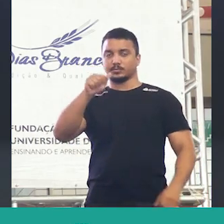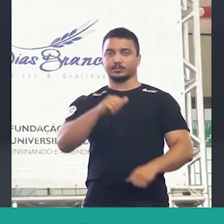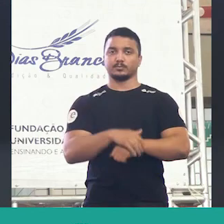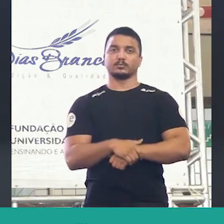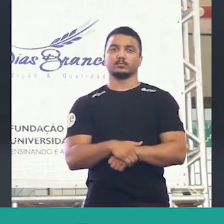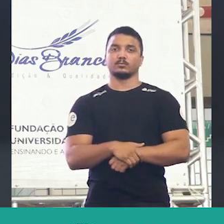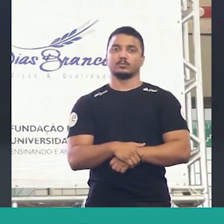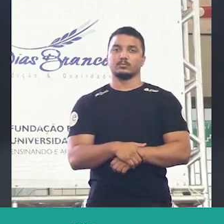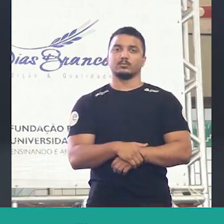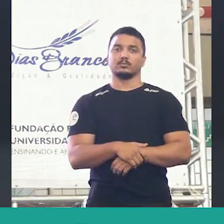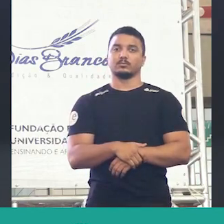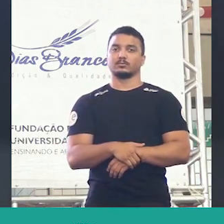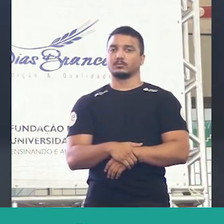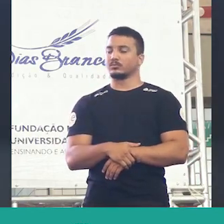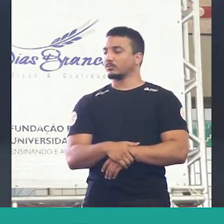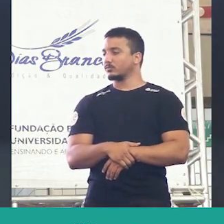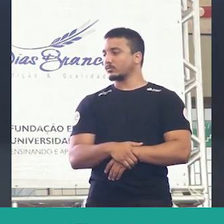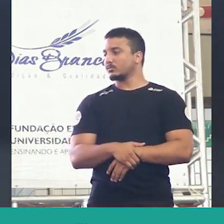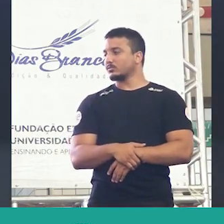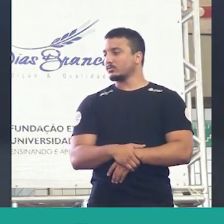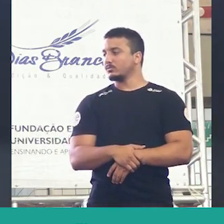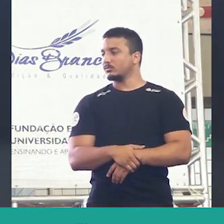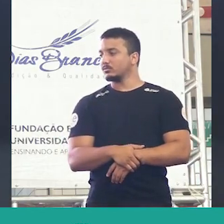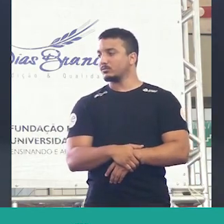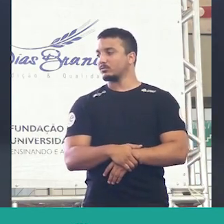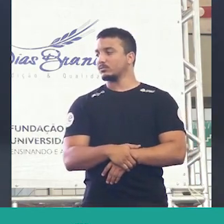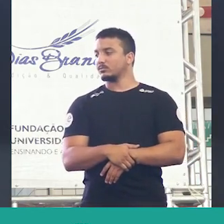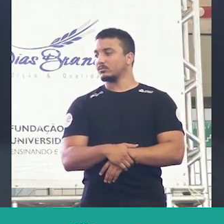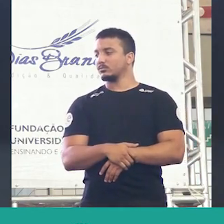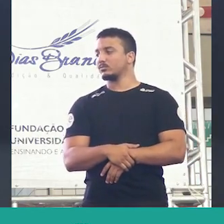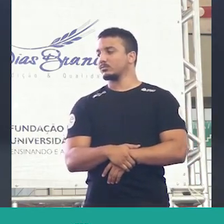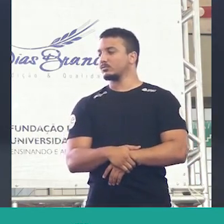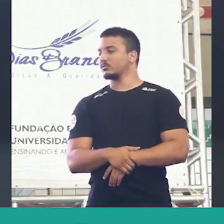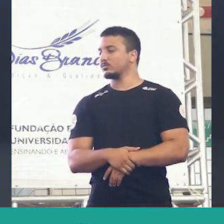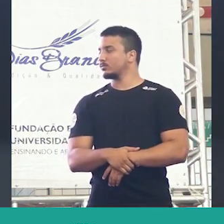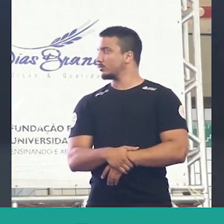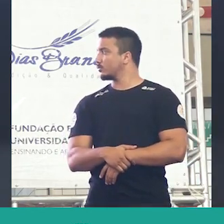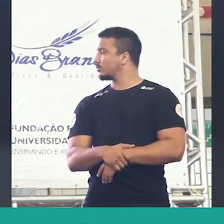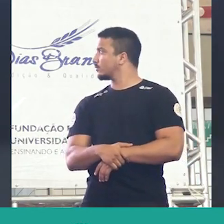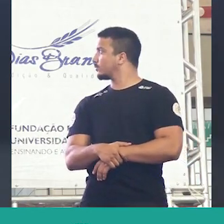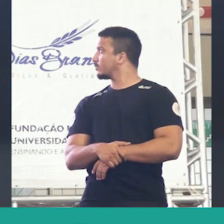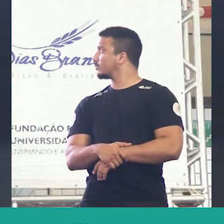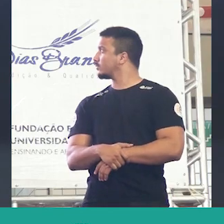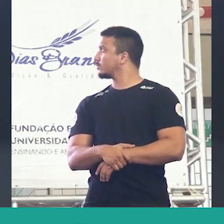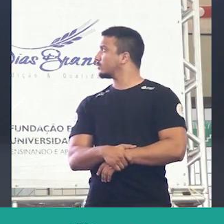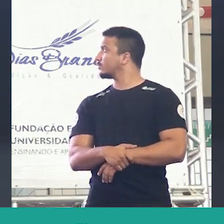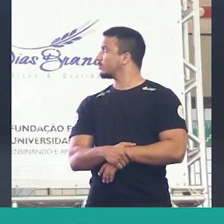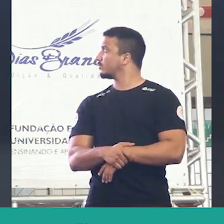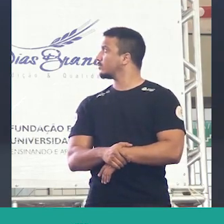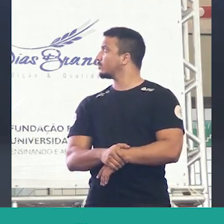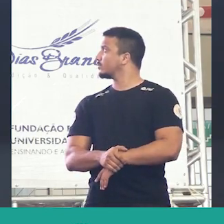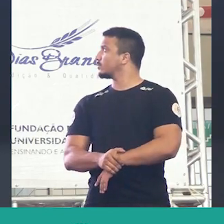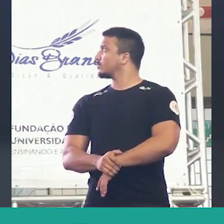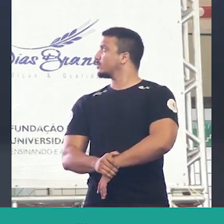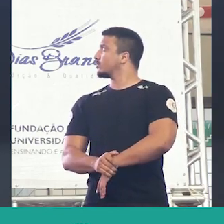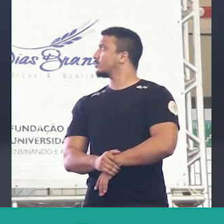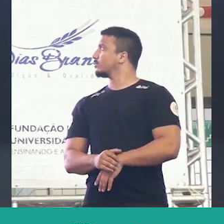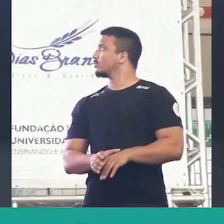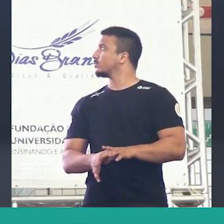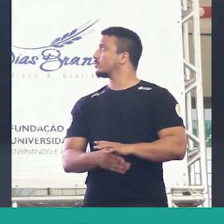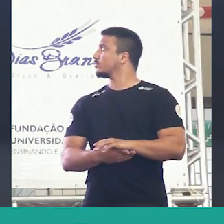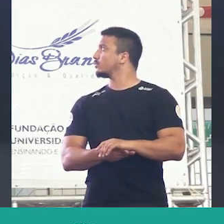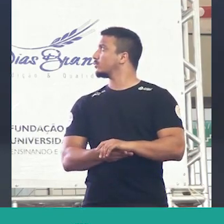Difusa. Então vamos lá. Para frente. Presta muita atenção aí. Vamos